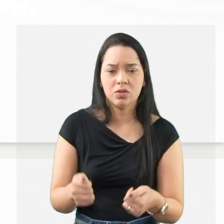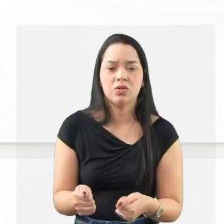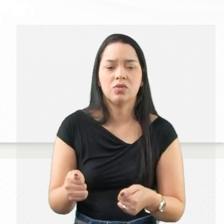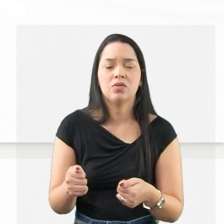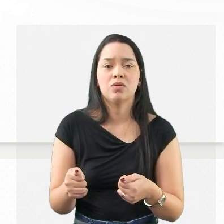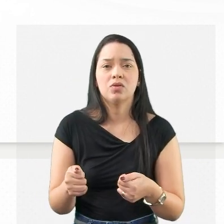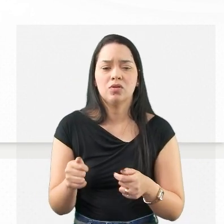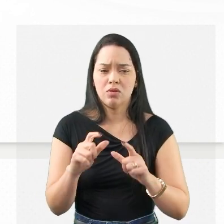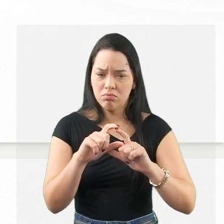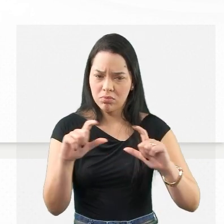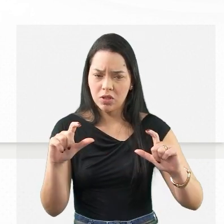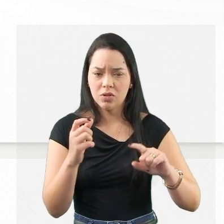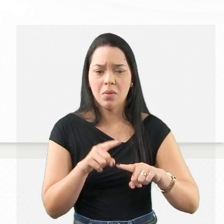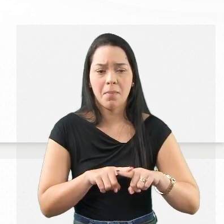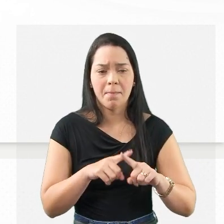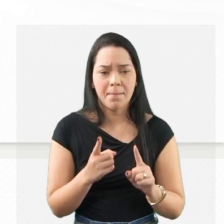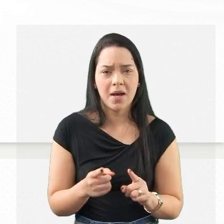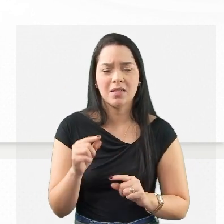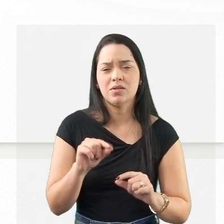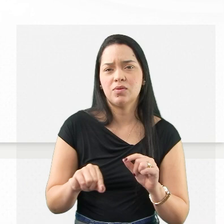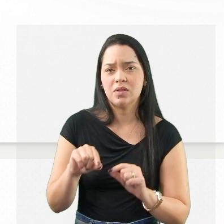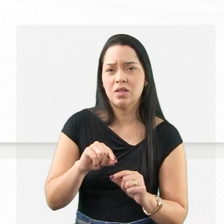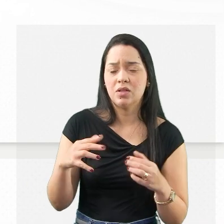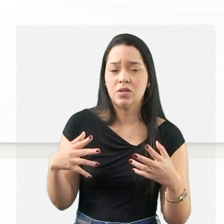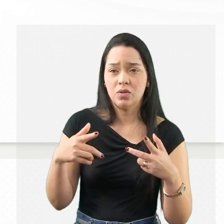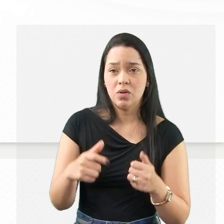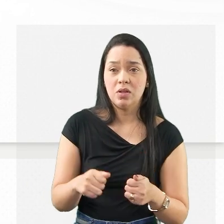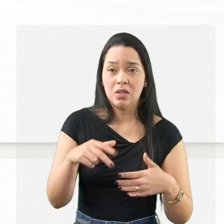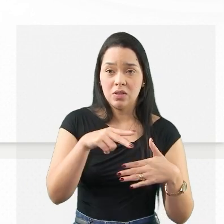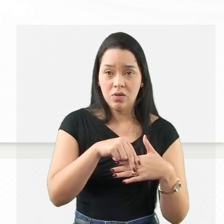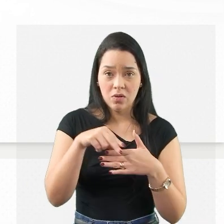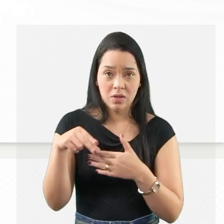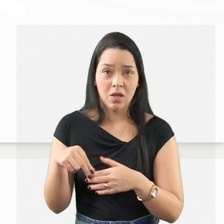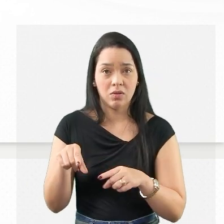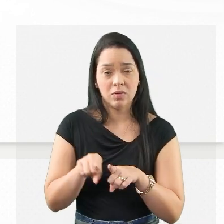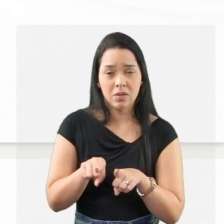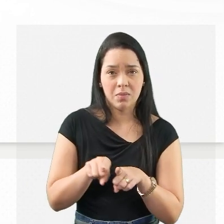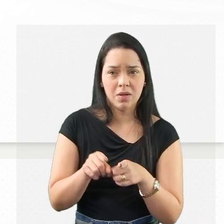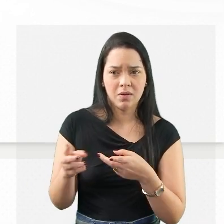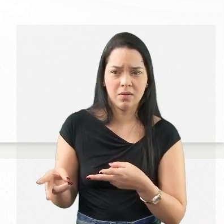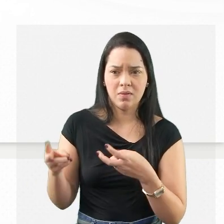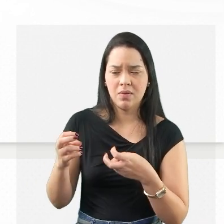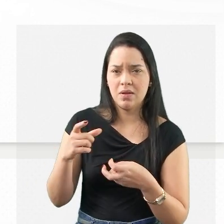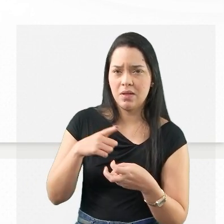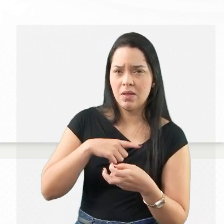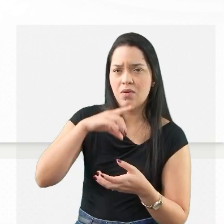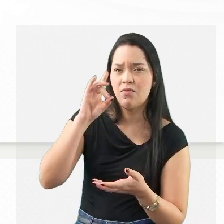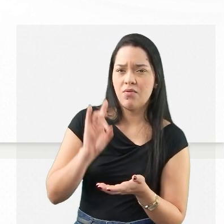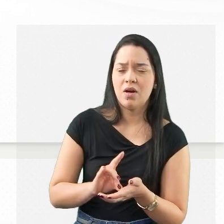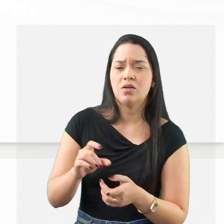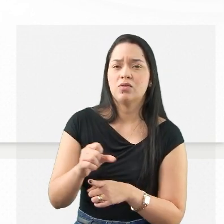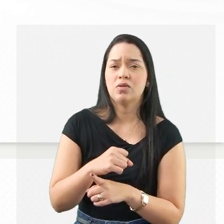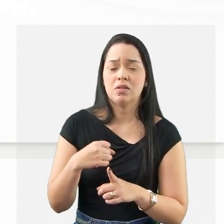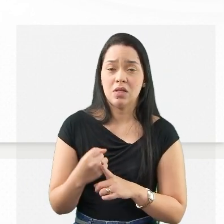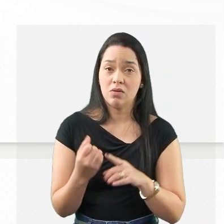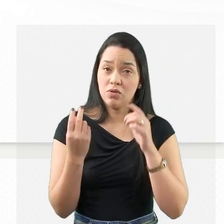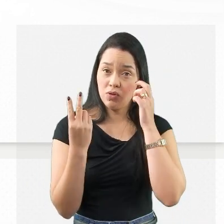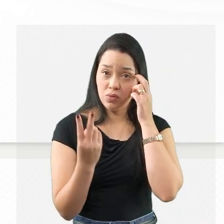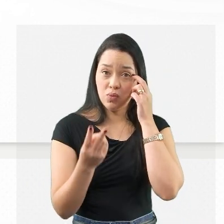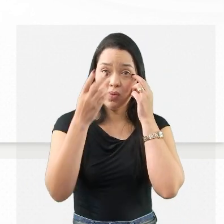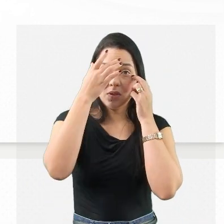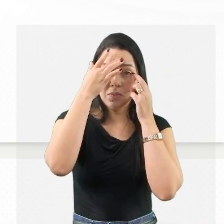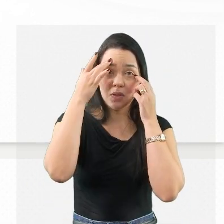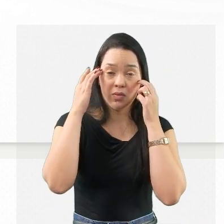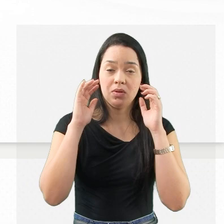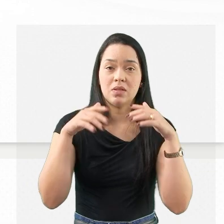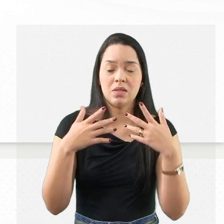um trecho, mas se a gente for fazer a leitura na íntegra desse cordel, a gente vai ver que ele retrata fato social de duas pessoas, né? Então é algo